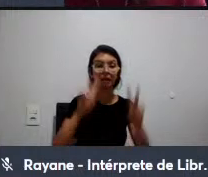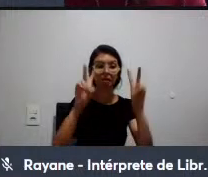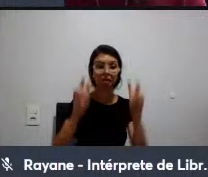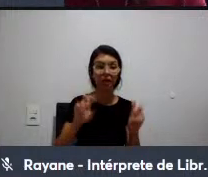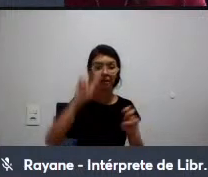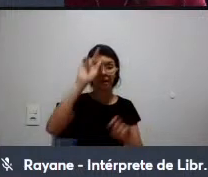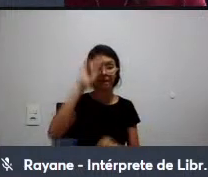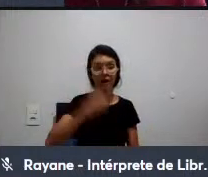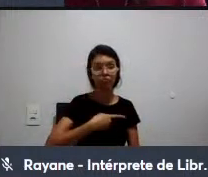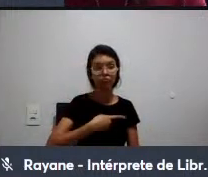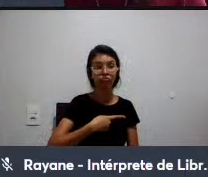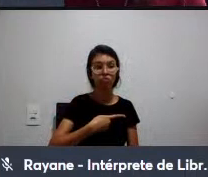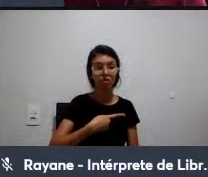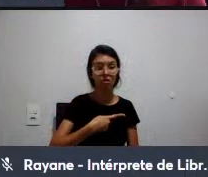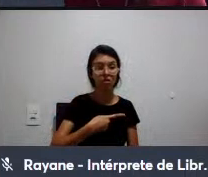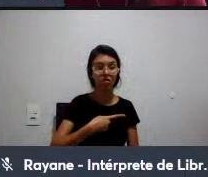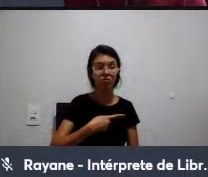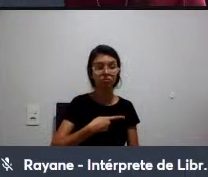questões particulares